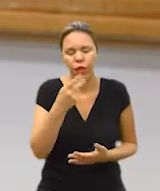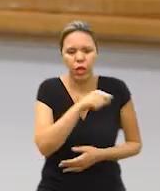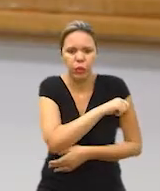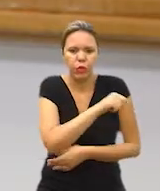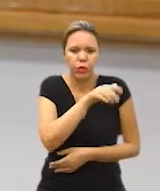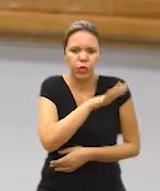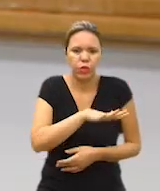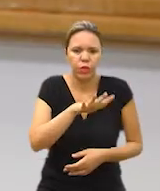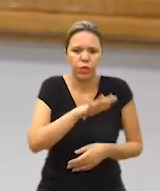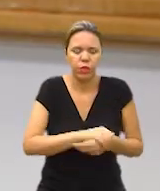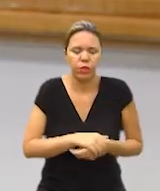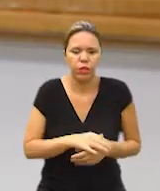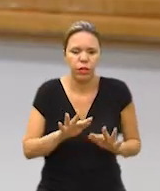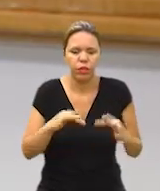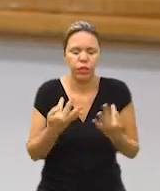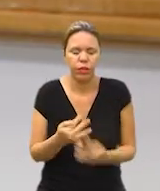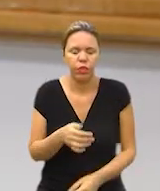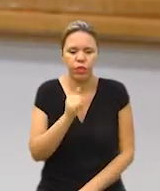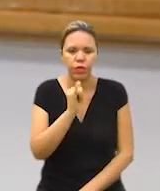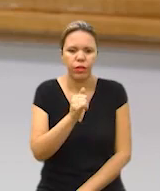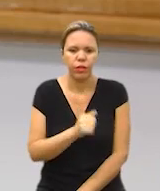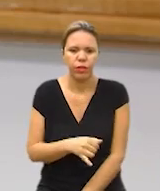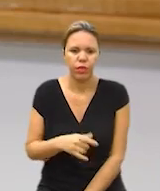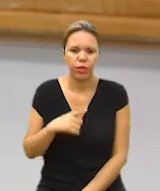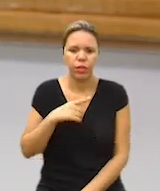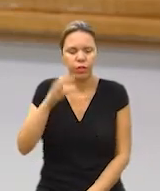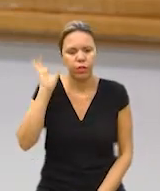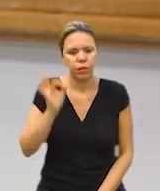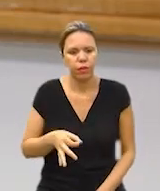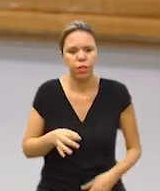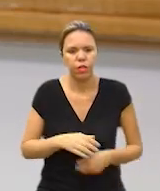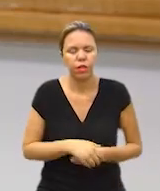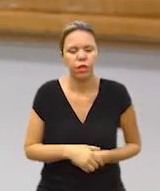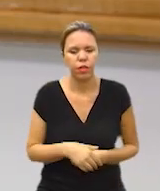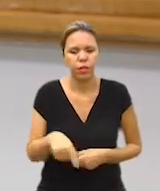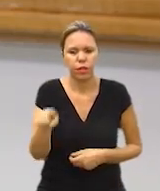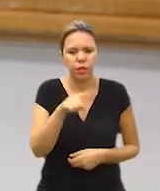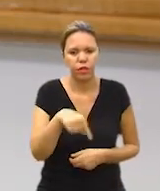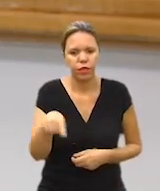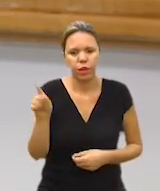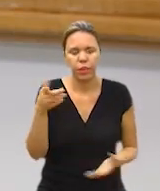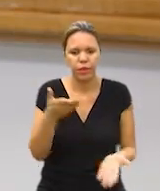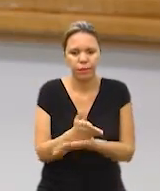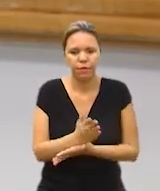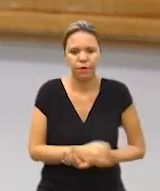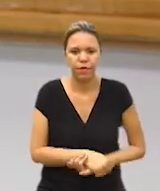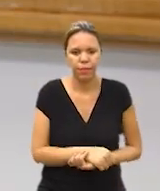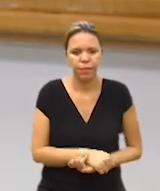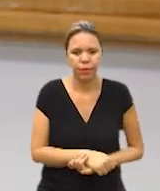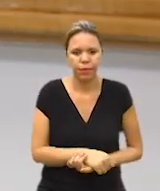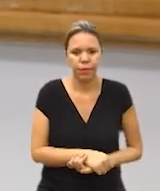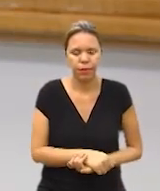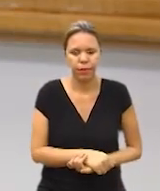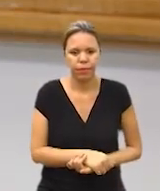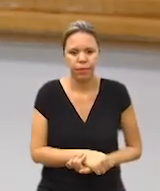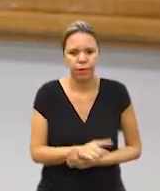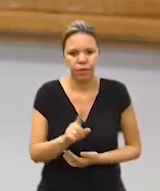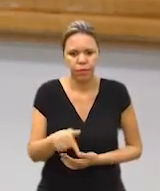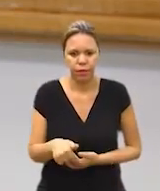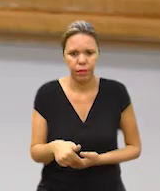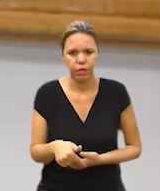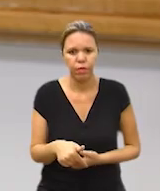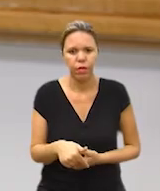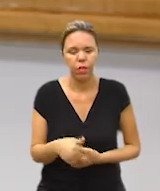alunos. Quando a família diz assim, eu tenho certeza que você vai passar, está colocando um